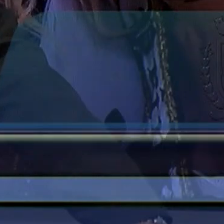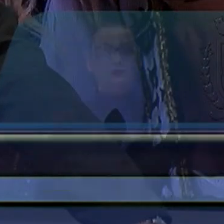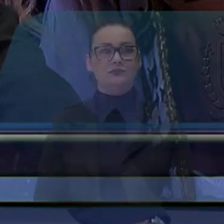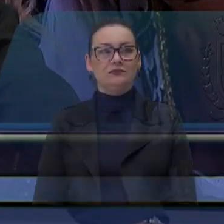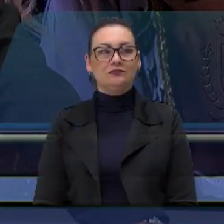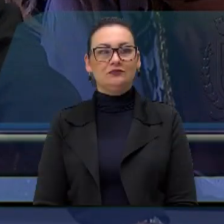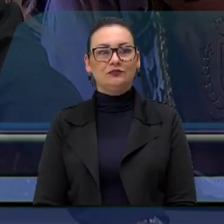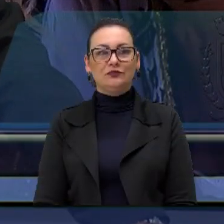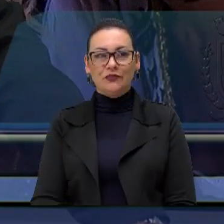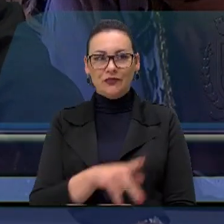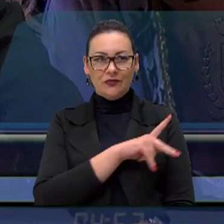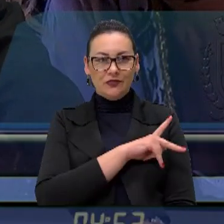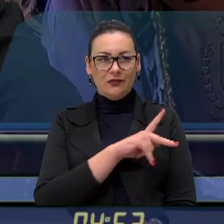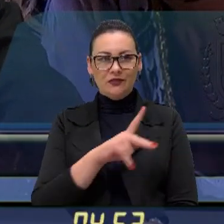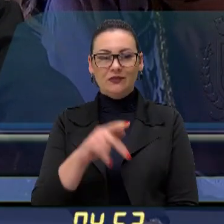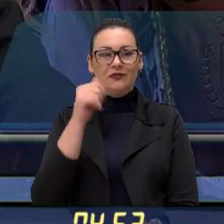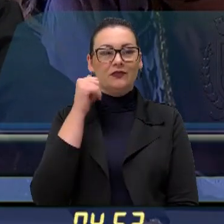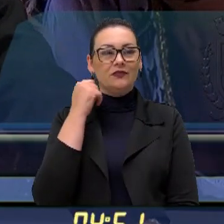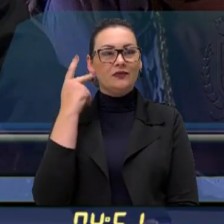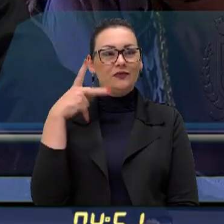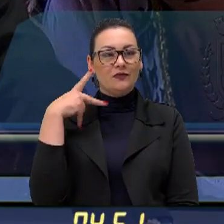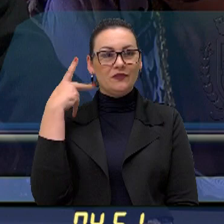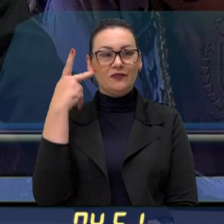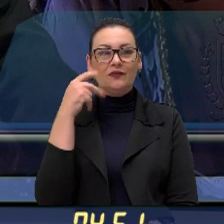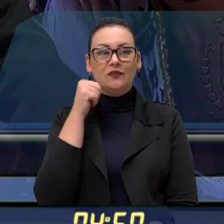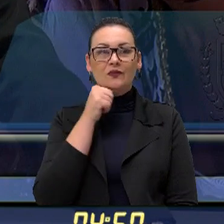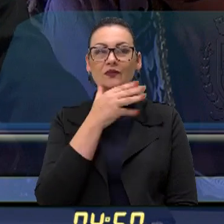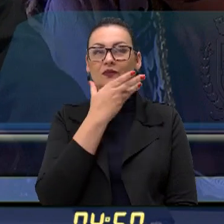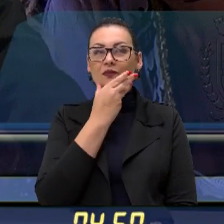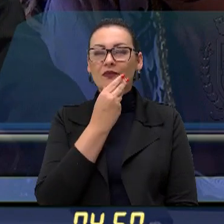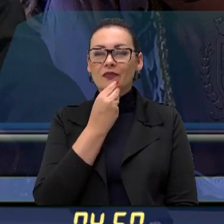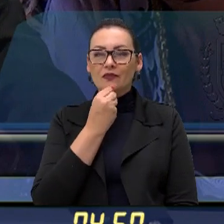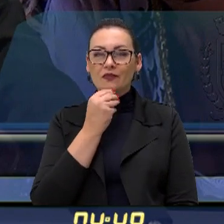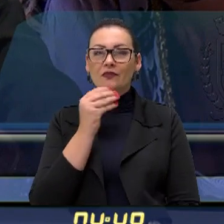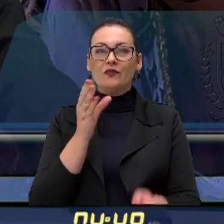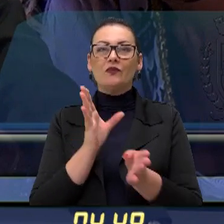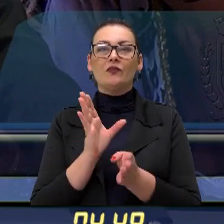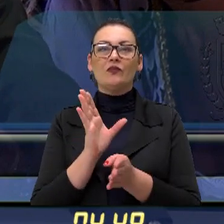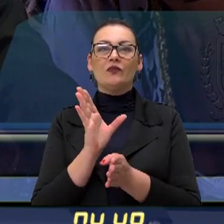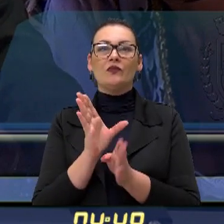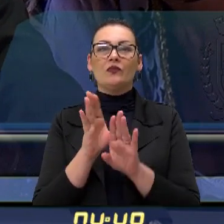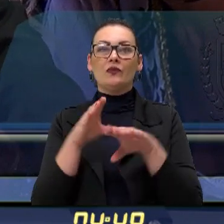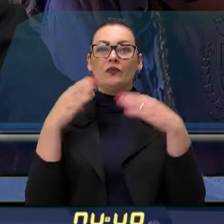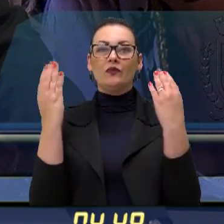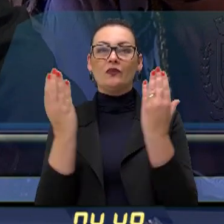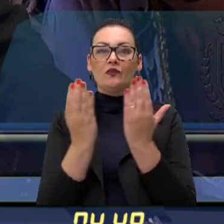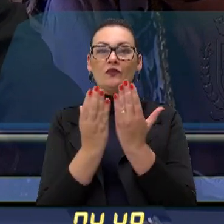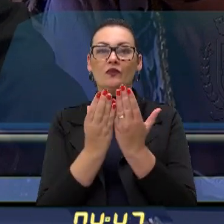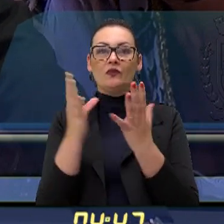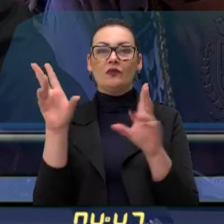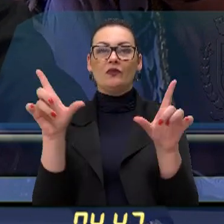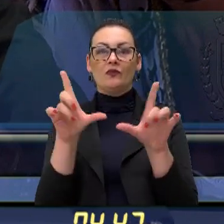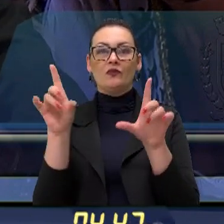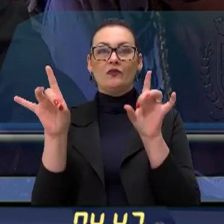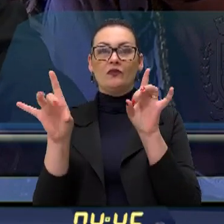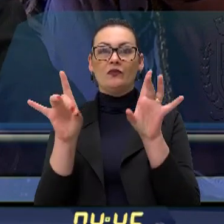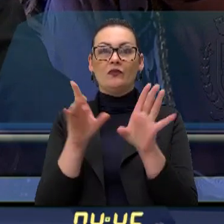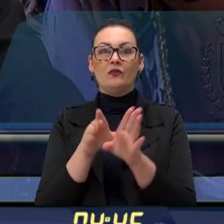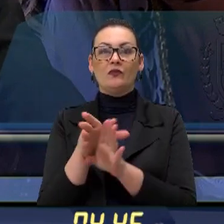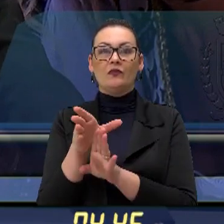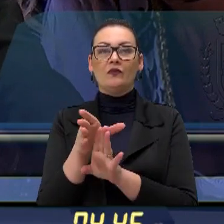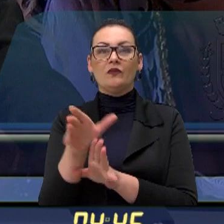vereadores, vereadoras, comunidade que nos assiste, em especial o Conselho da Mulher, e quero cumprimentar a